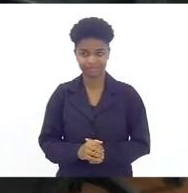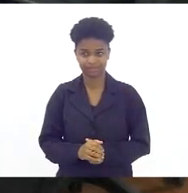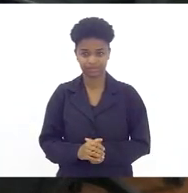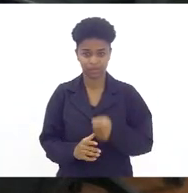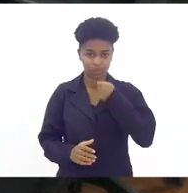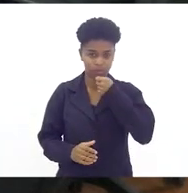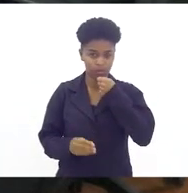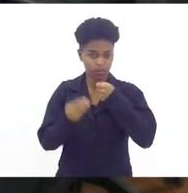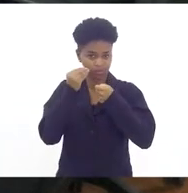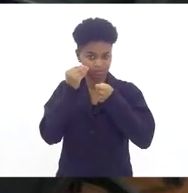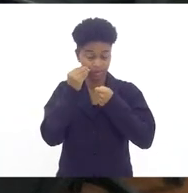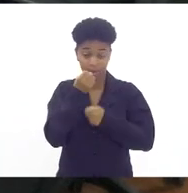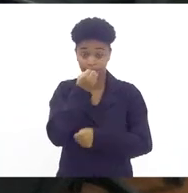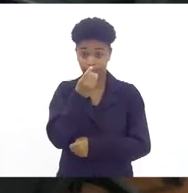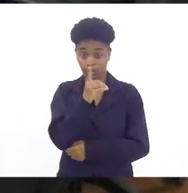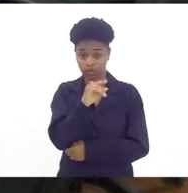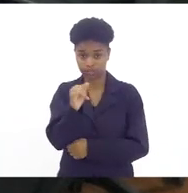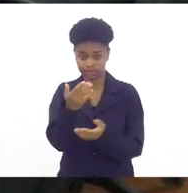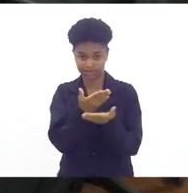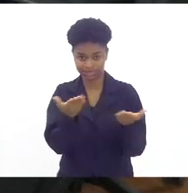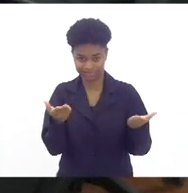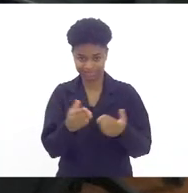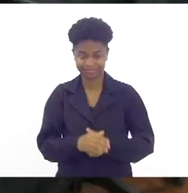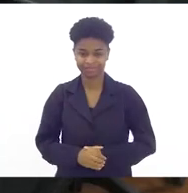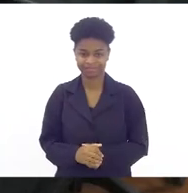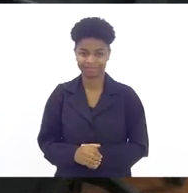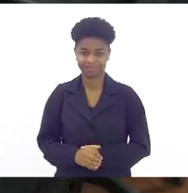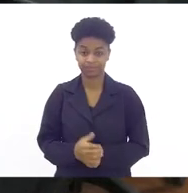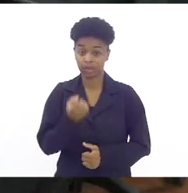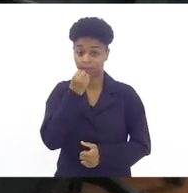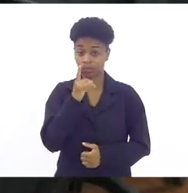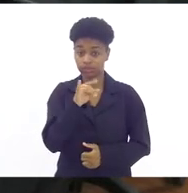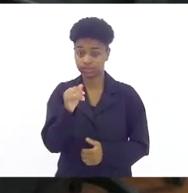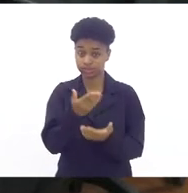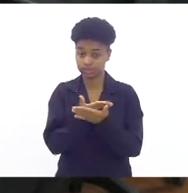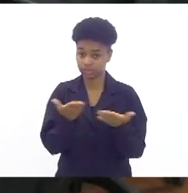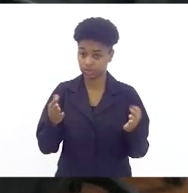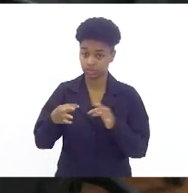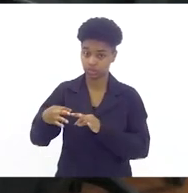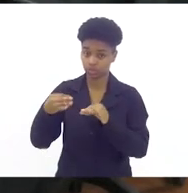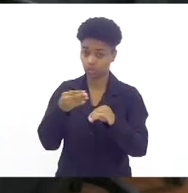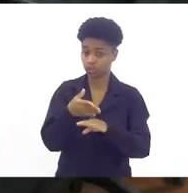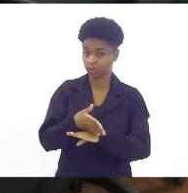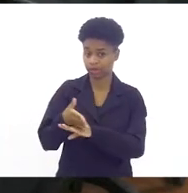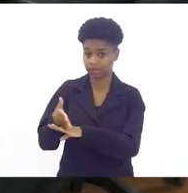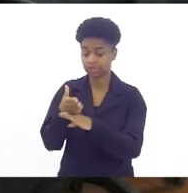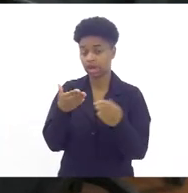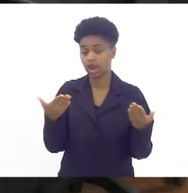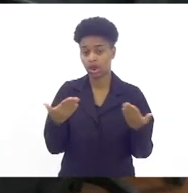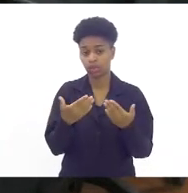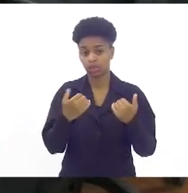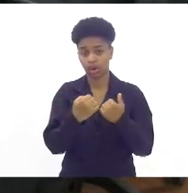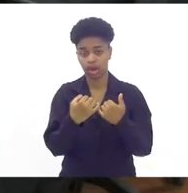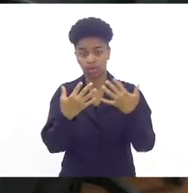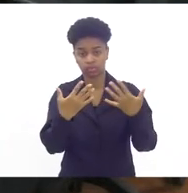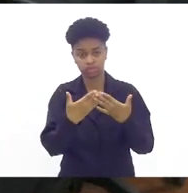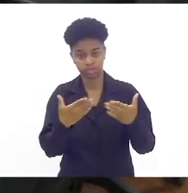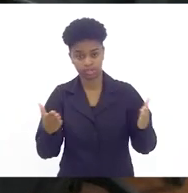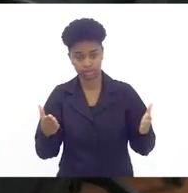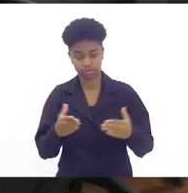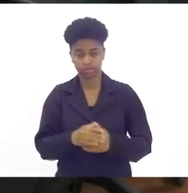alô bom dia bom dia a todos os participantes dessa audiência pública